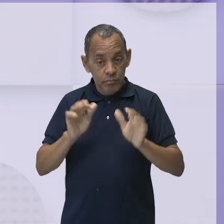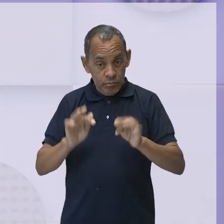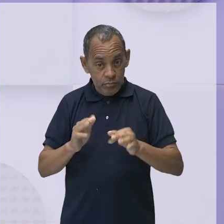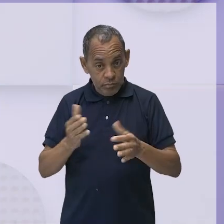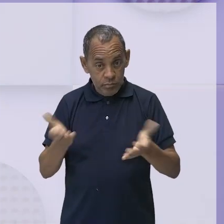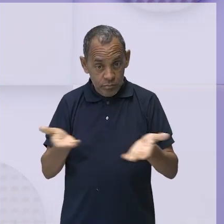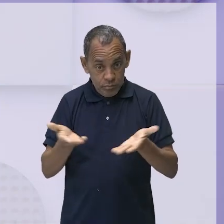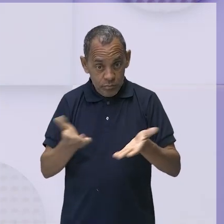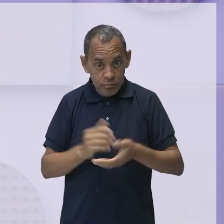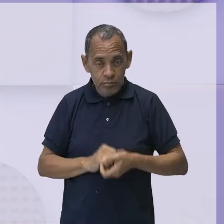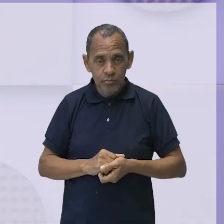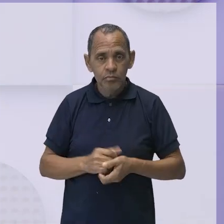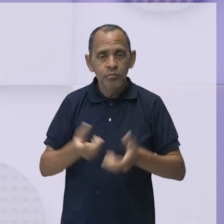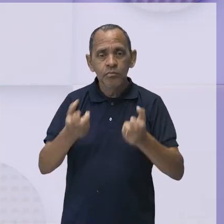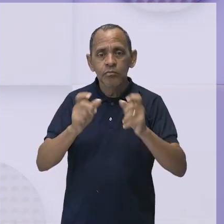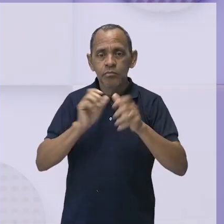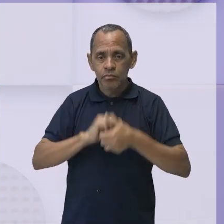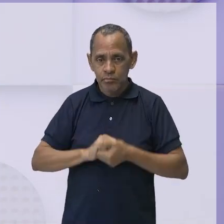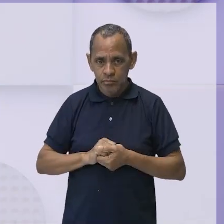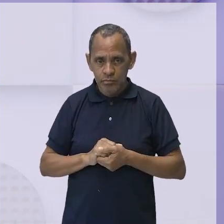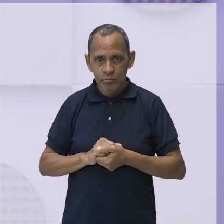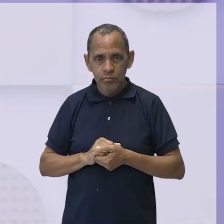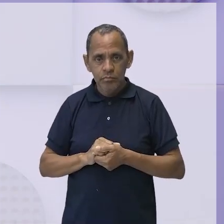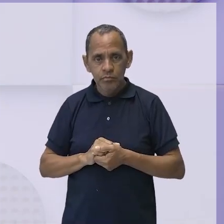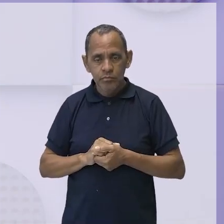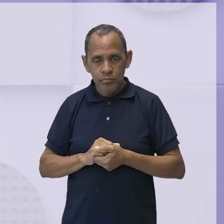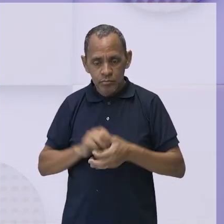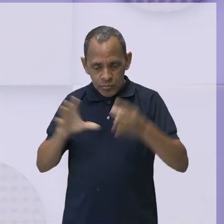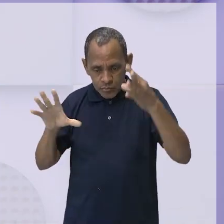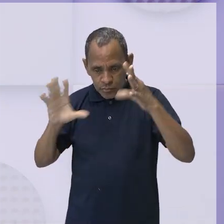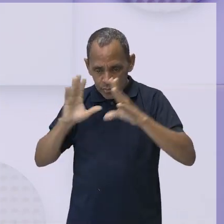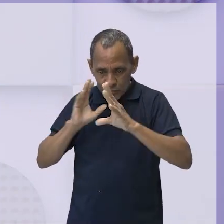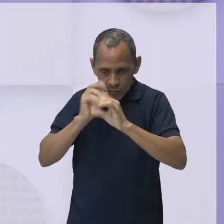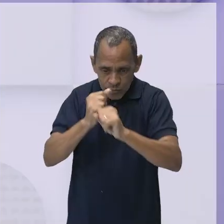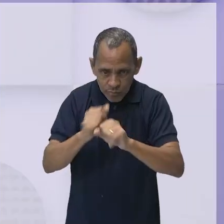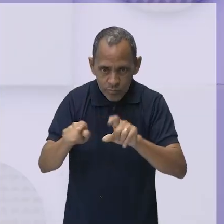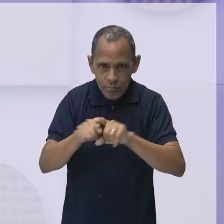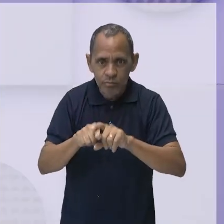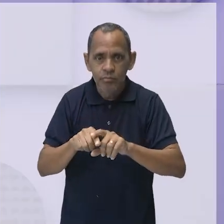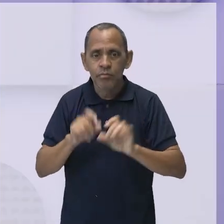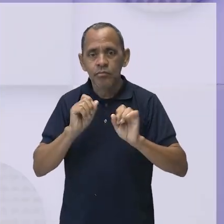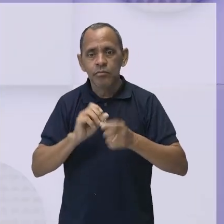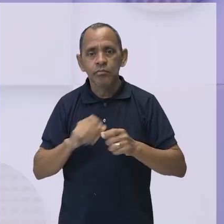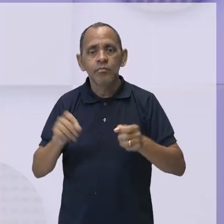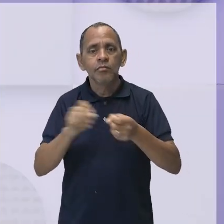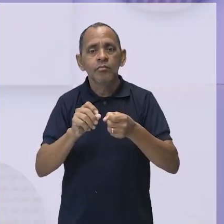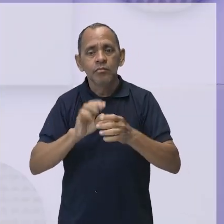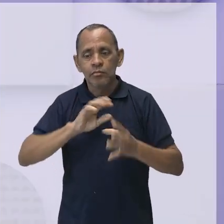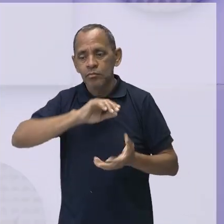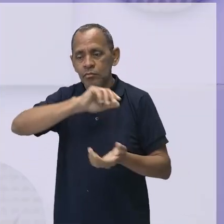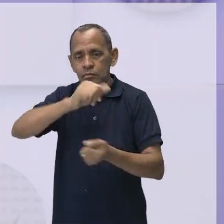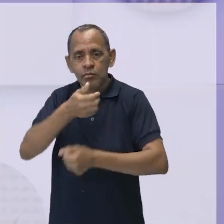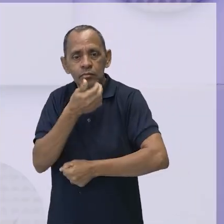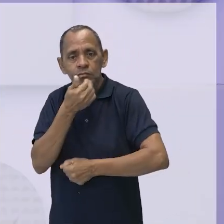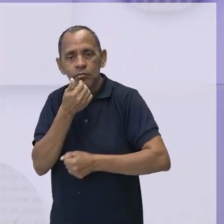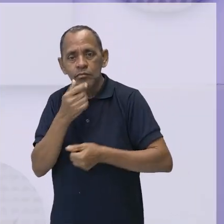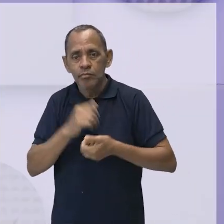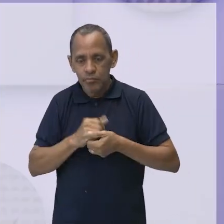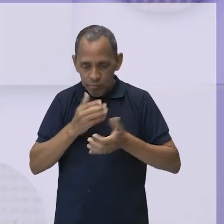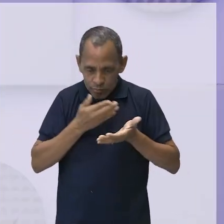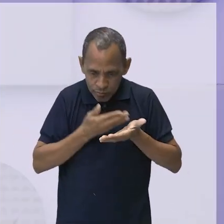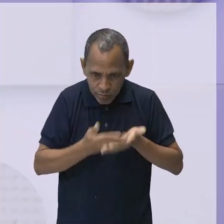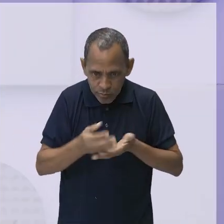aqui e queremos mais do que nunca somar, adicionar e fazer desse mundo um mundo melhor a partir